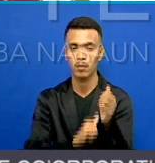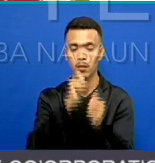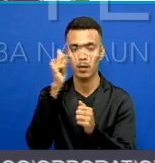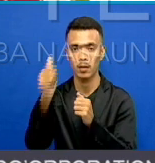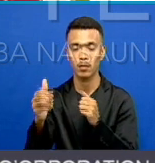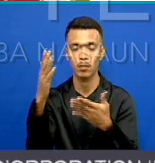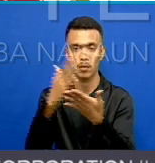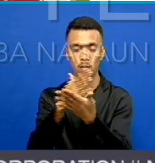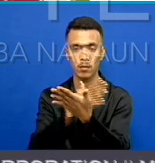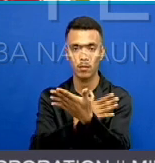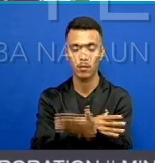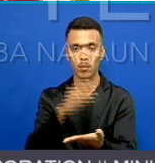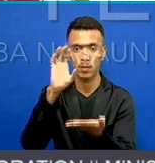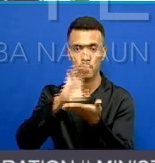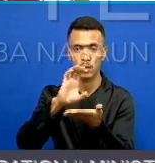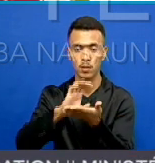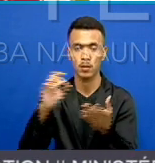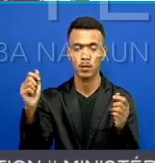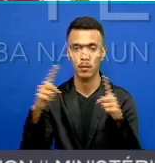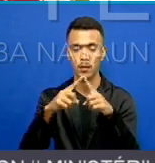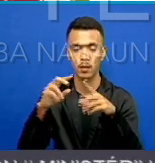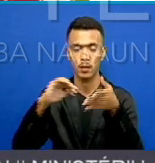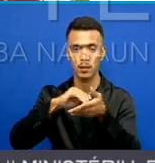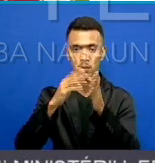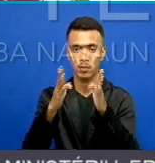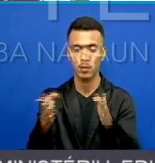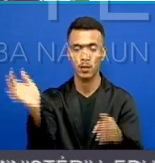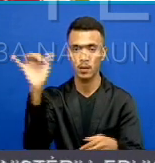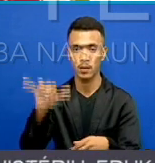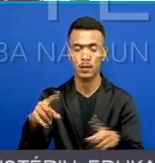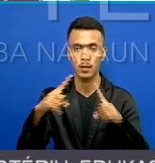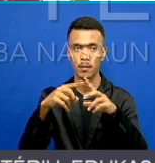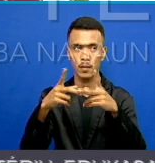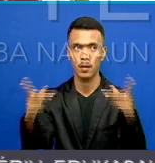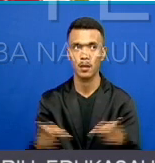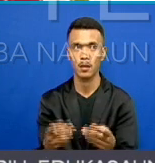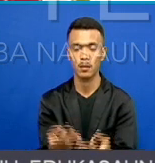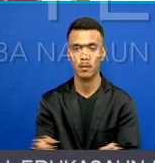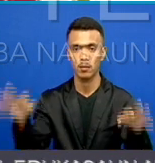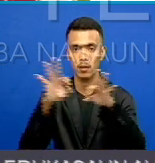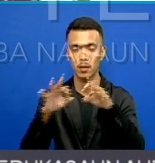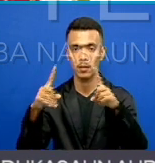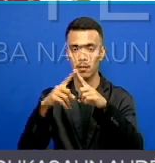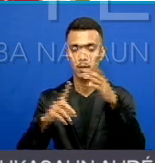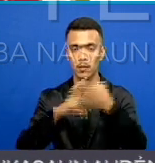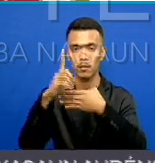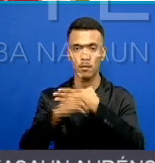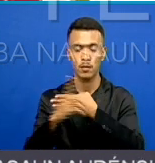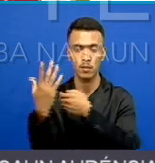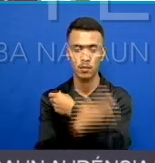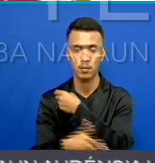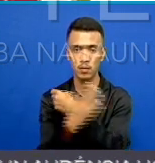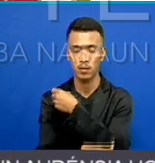ato promove Ciência na Matemática ba estudante Sira. Nuda área nebe importante para desenvolvimento na saúde dele. Nune se ita ita